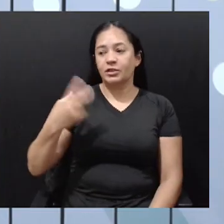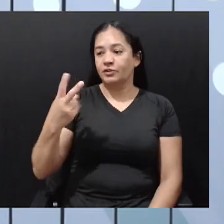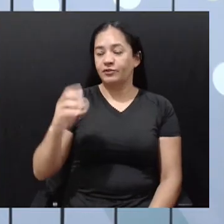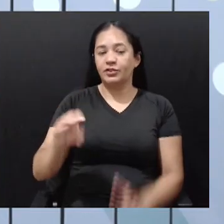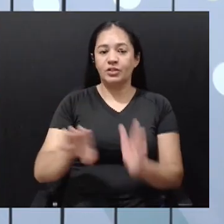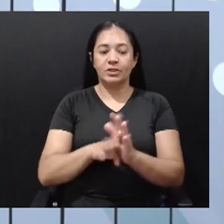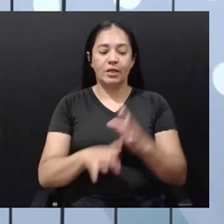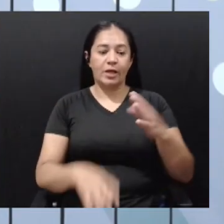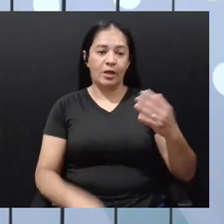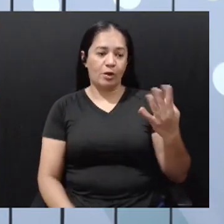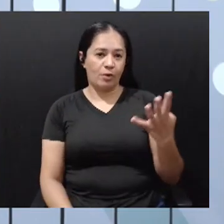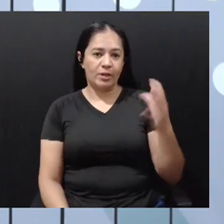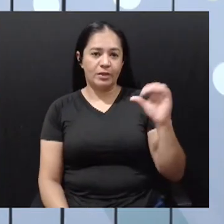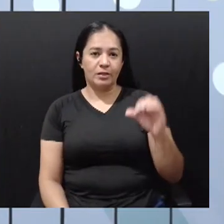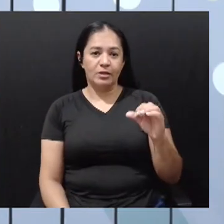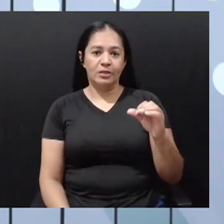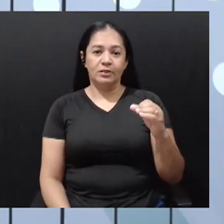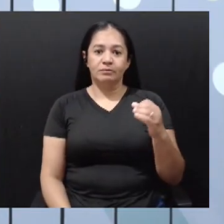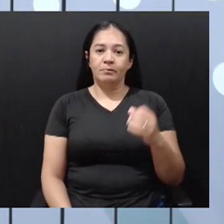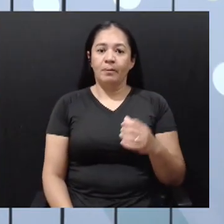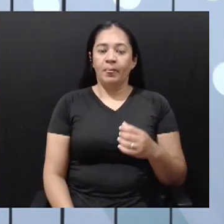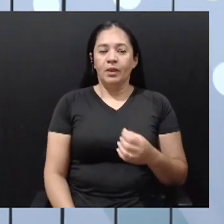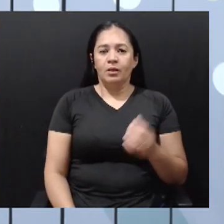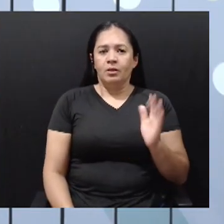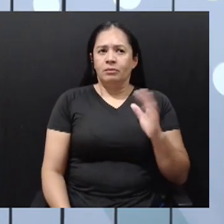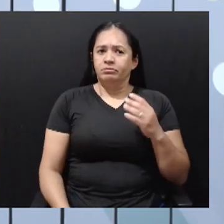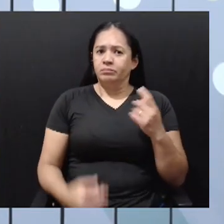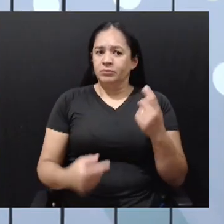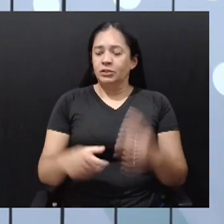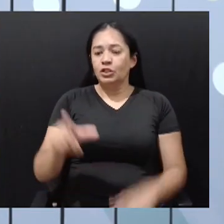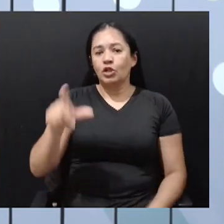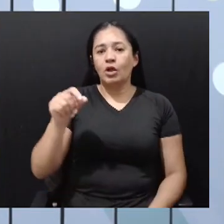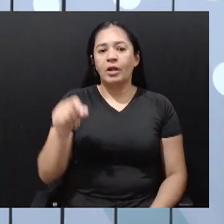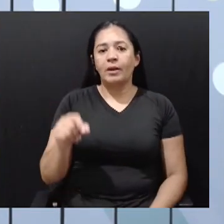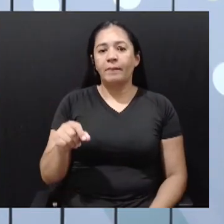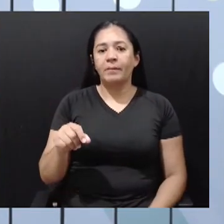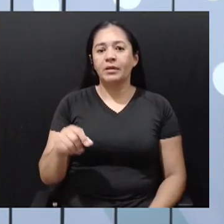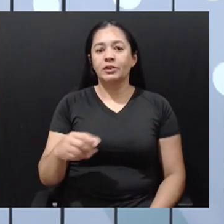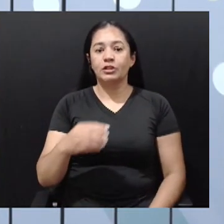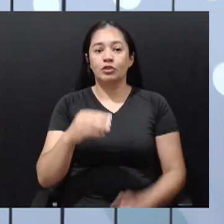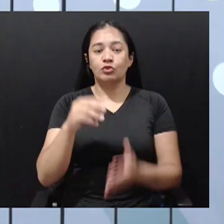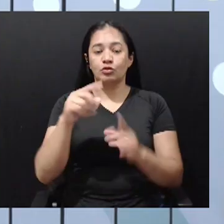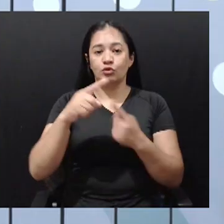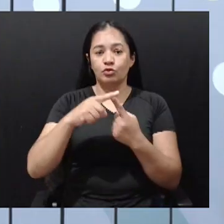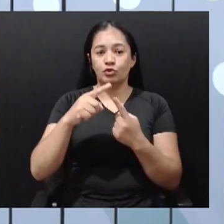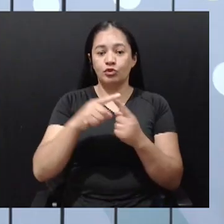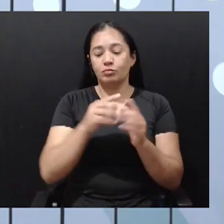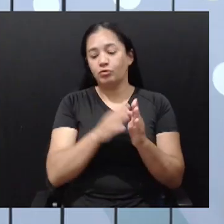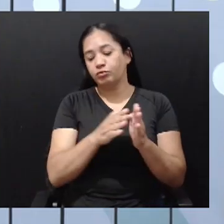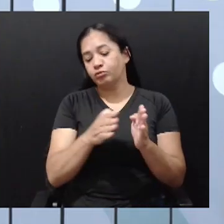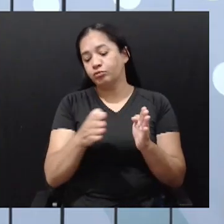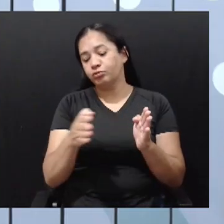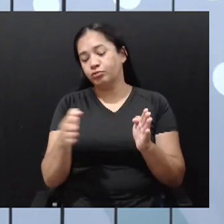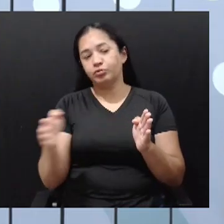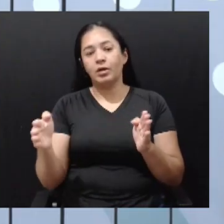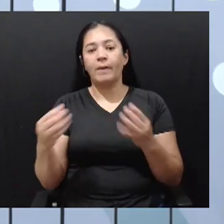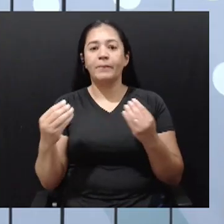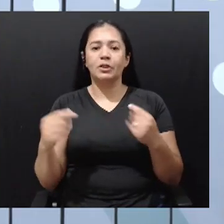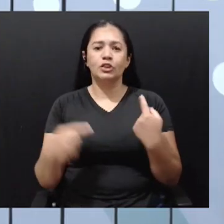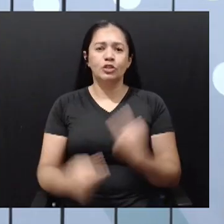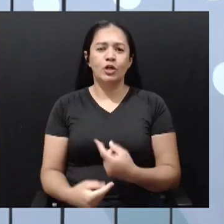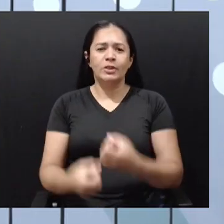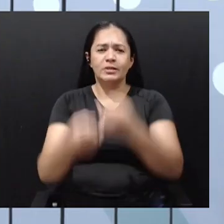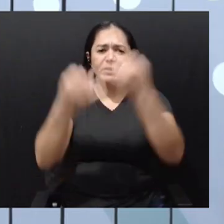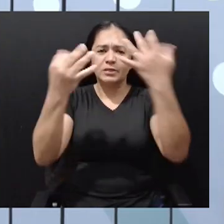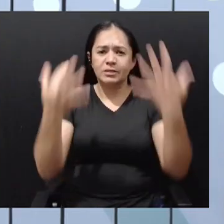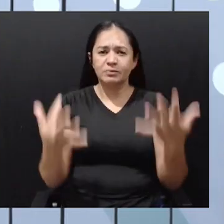demonstraram uma maior preferência pelos métodos de longa duração. Para a gente, então, esclarecer essas dúvidas